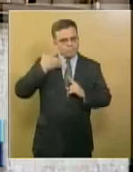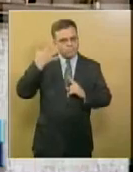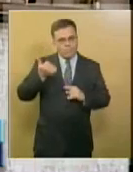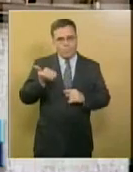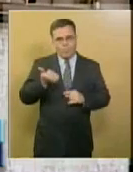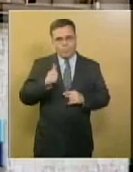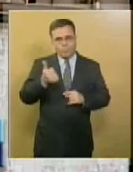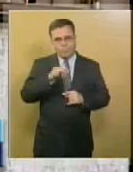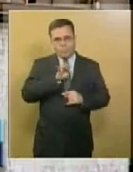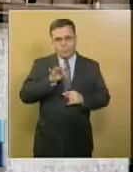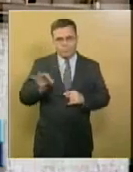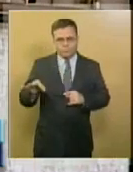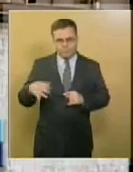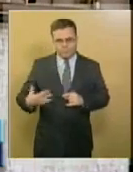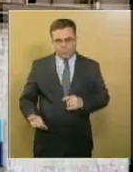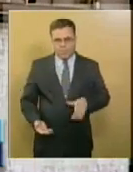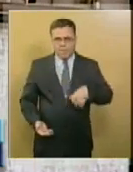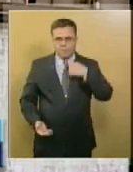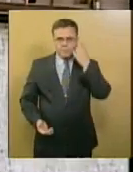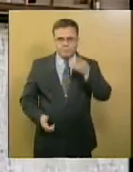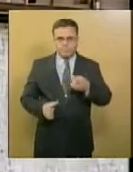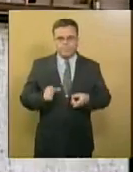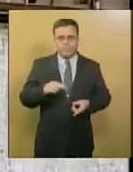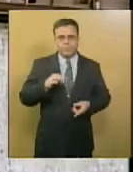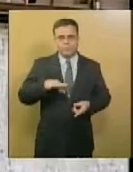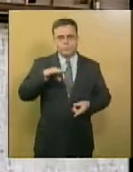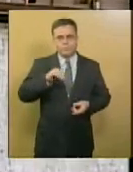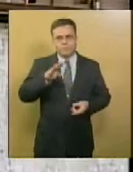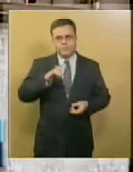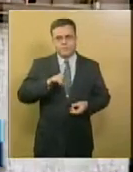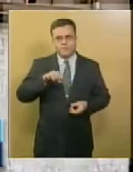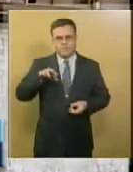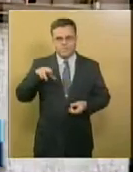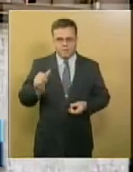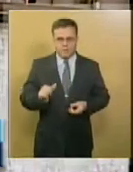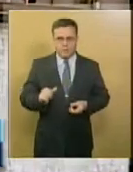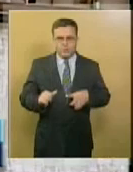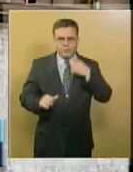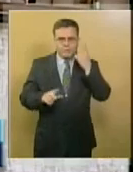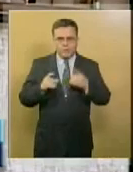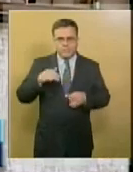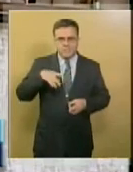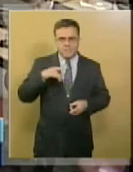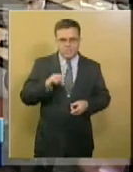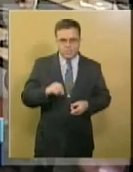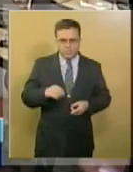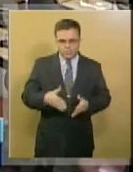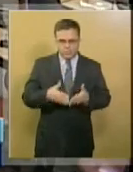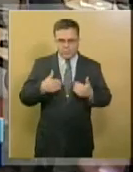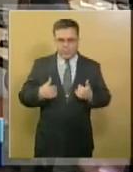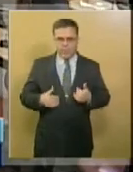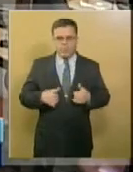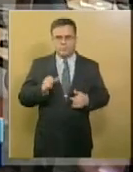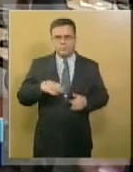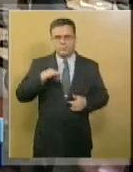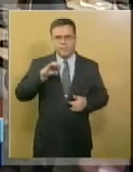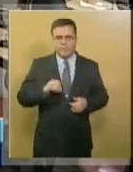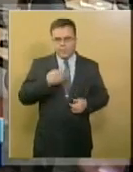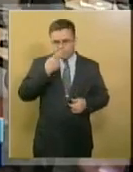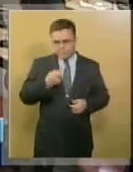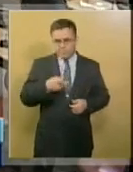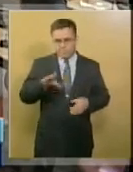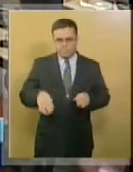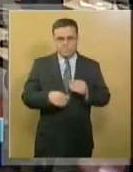horas. Com a palavra, deputado Augusto Bezerra. Deputado Luciano, por favor. Luciano, por favor. Com a palavra, deputado Augusto Bezerra. Senhor